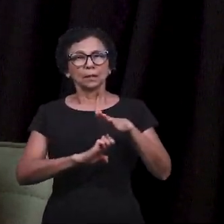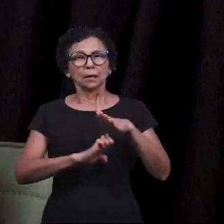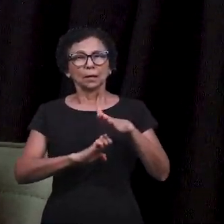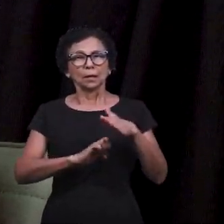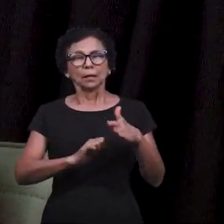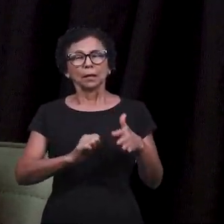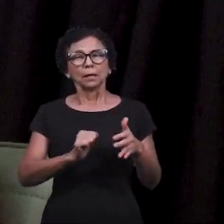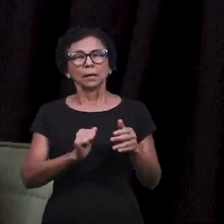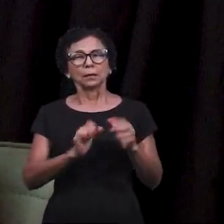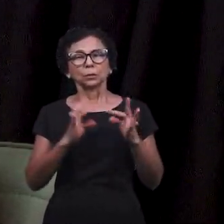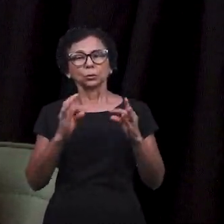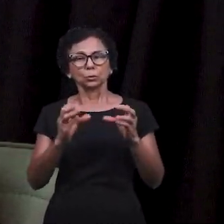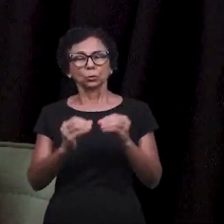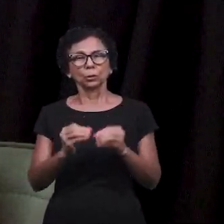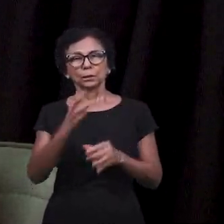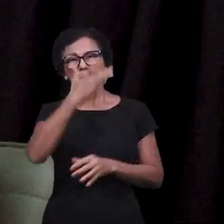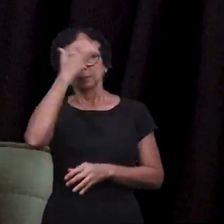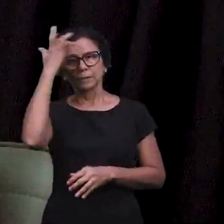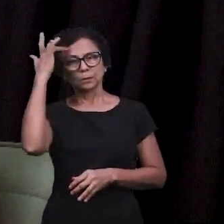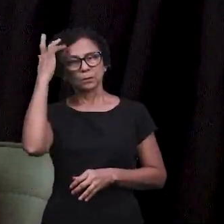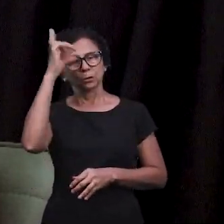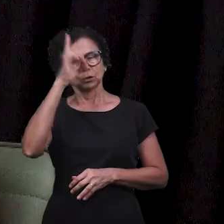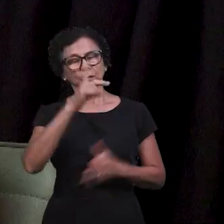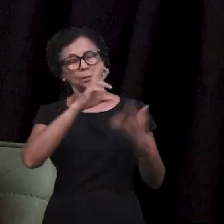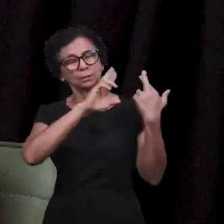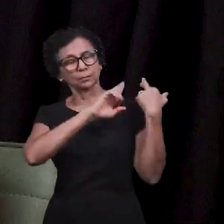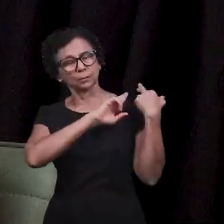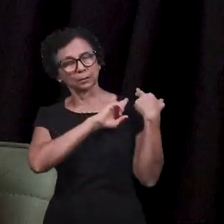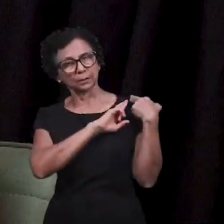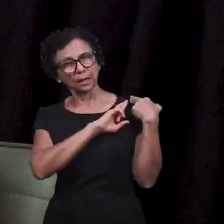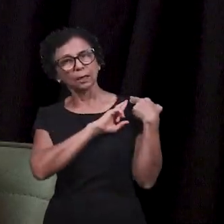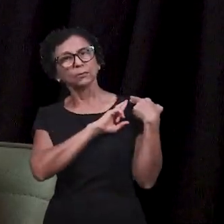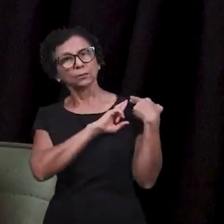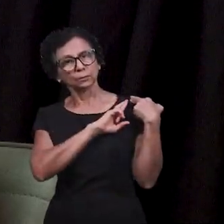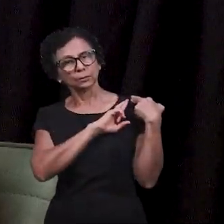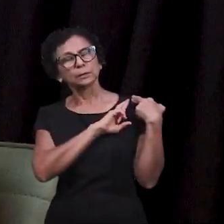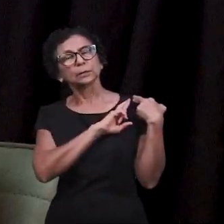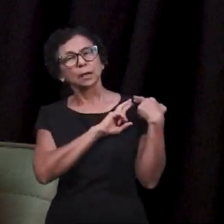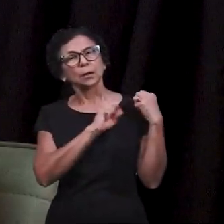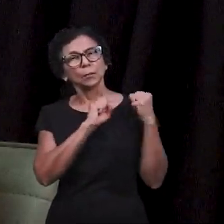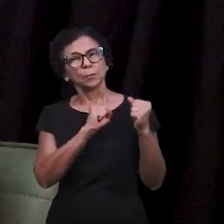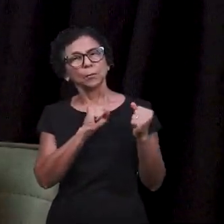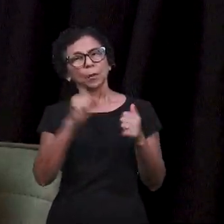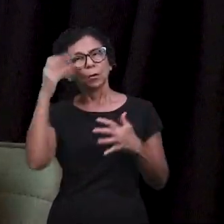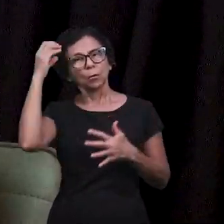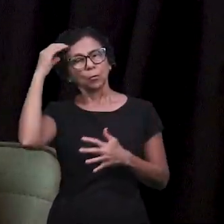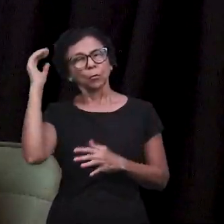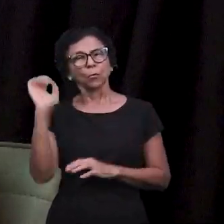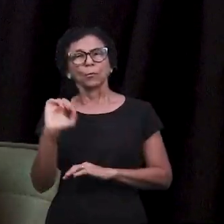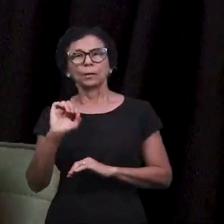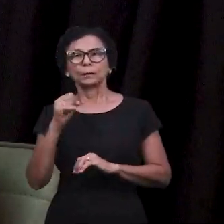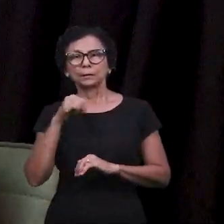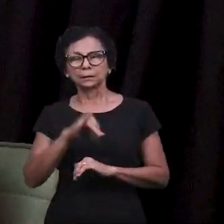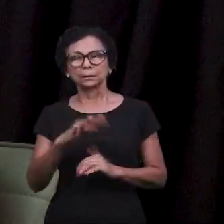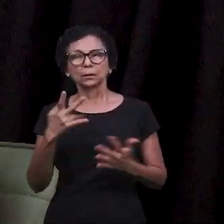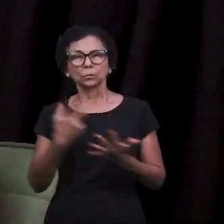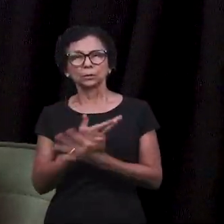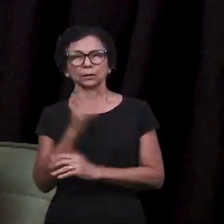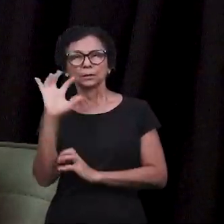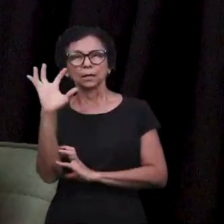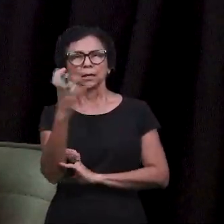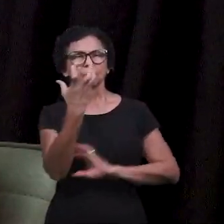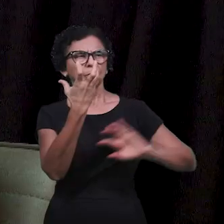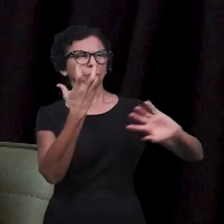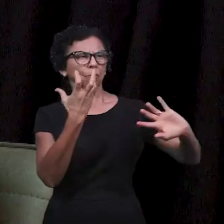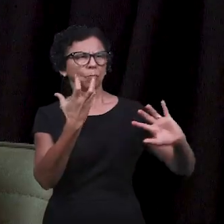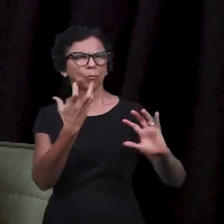se os dirigentes, um colaborador, inclusive um terceiro eventualmente vinculado à empresa, estiver prestando